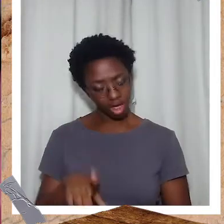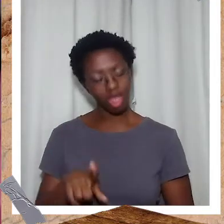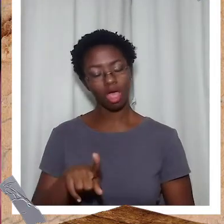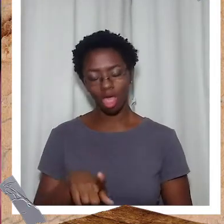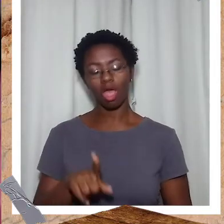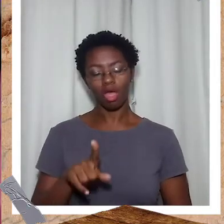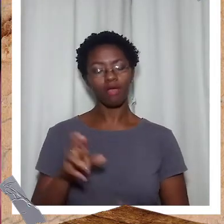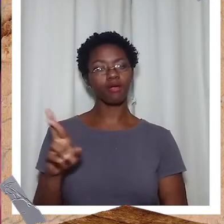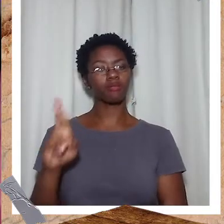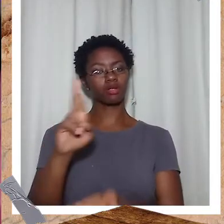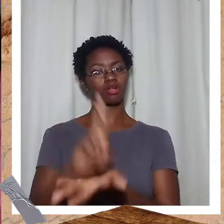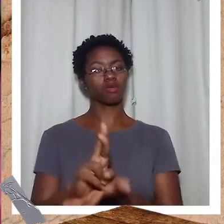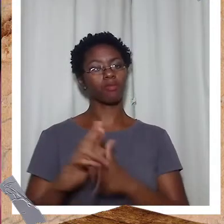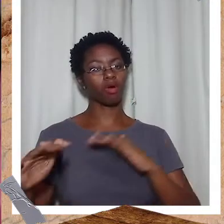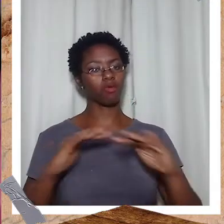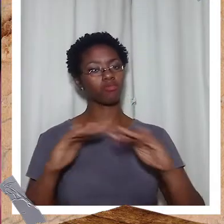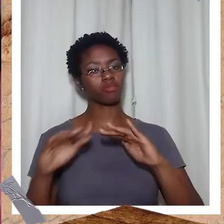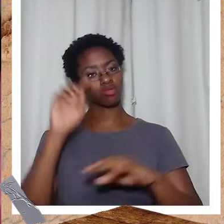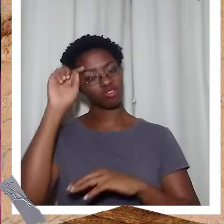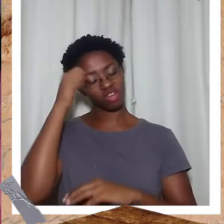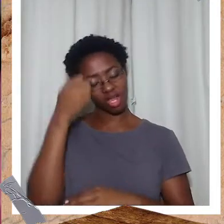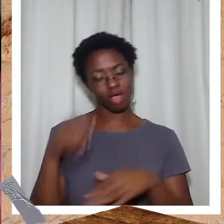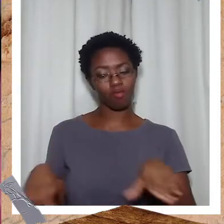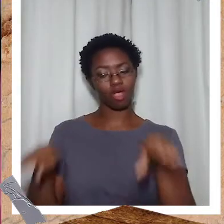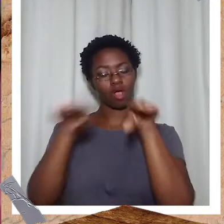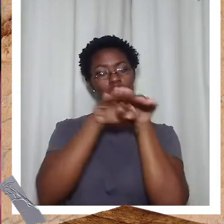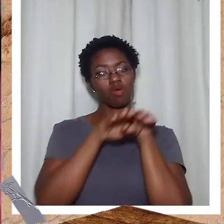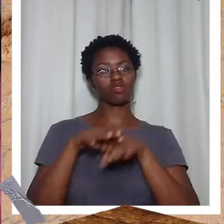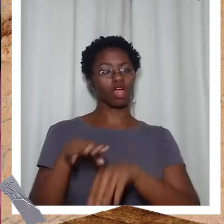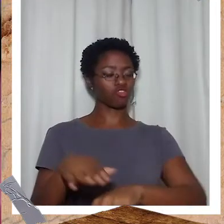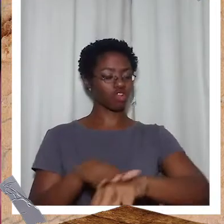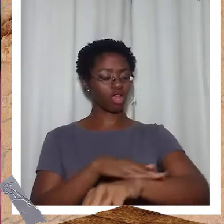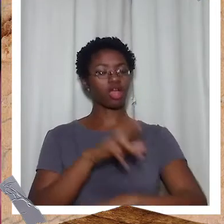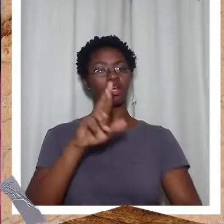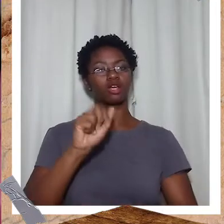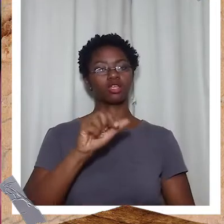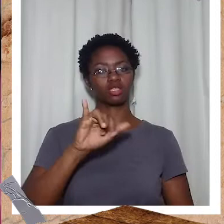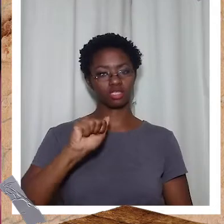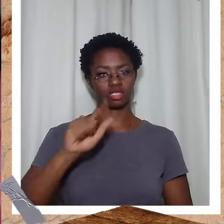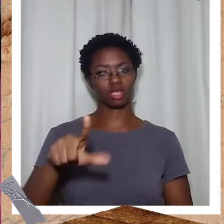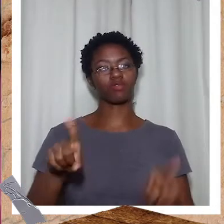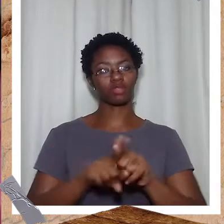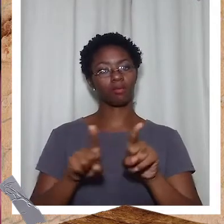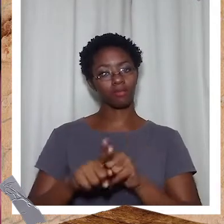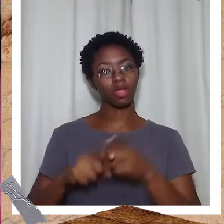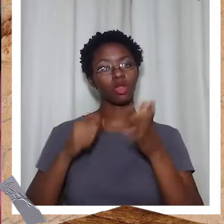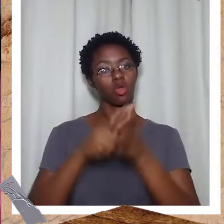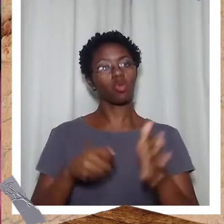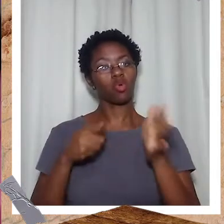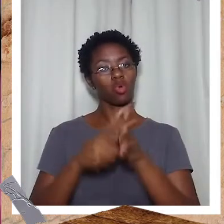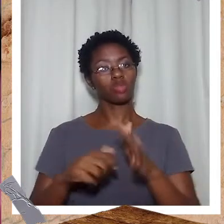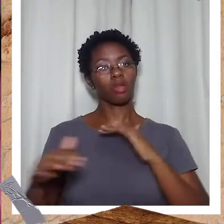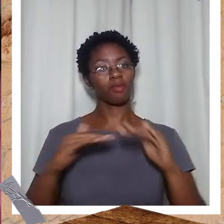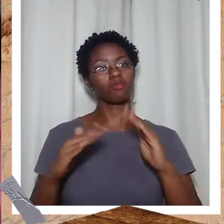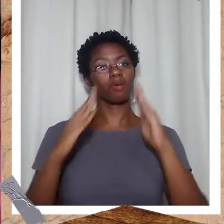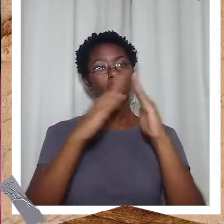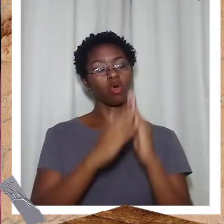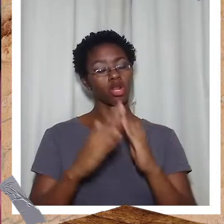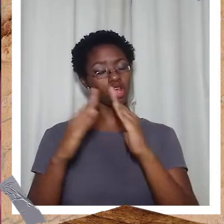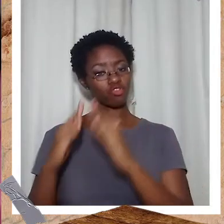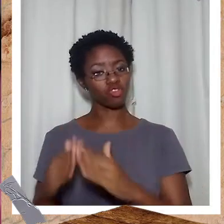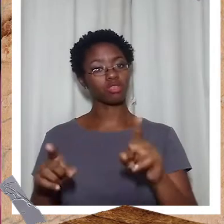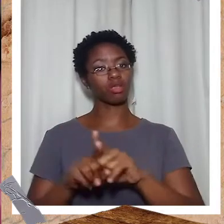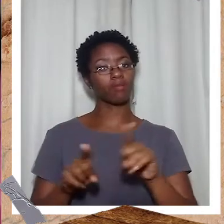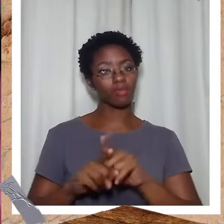pelas lutas por igualdade racial, ela luta pelo movimento por moradia, ela luta pelo movimento de educação popular,